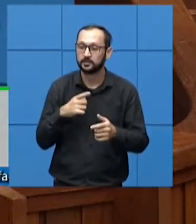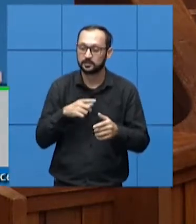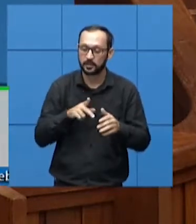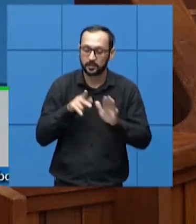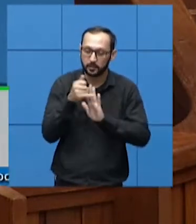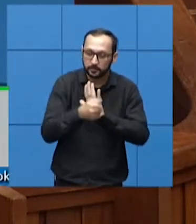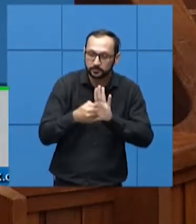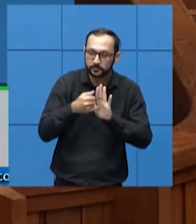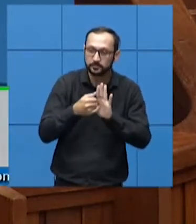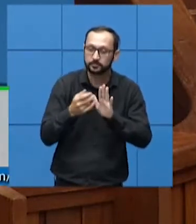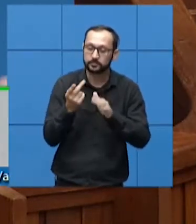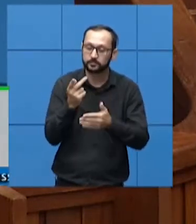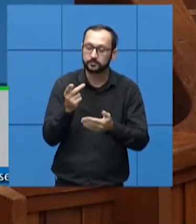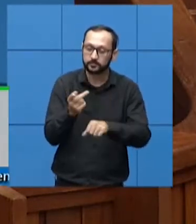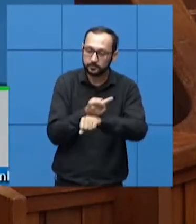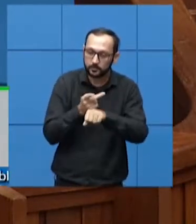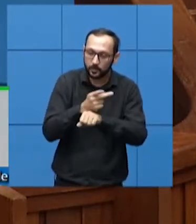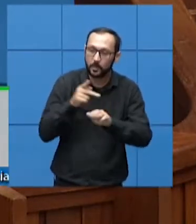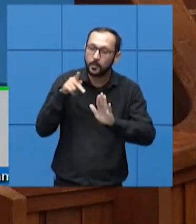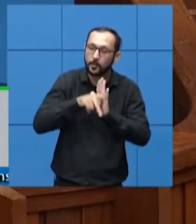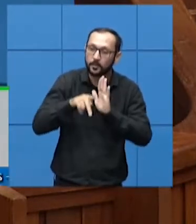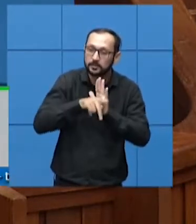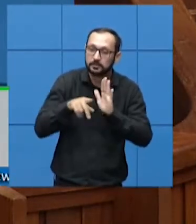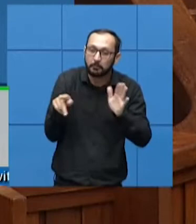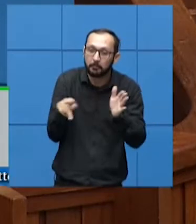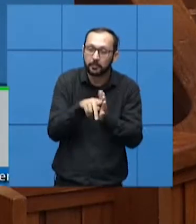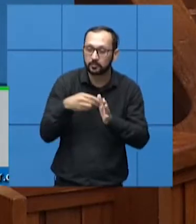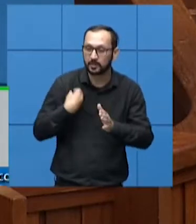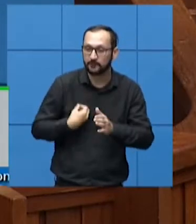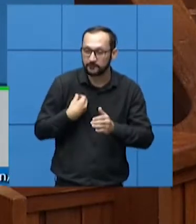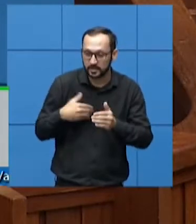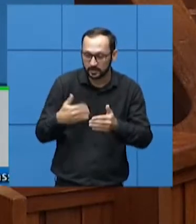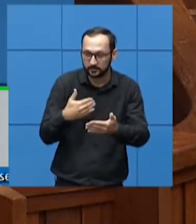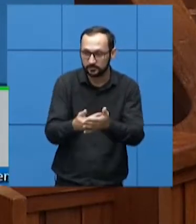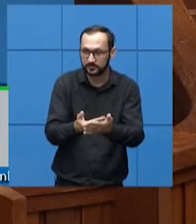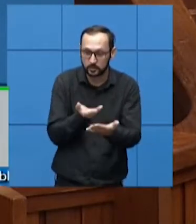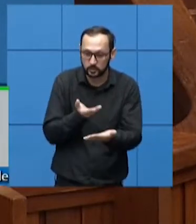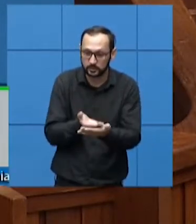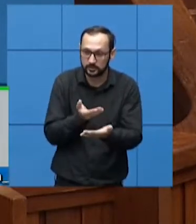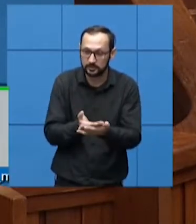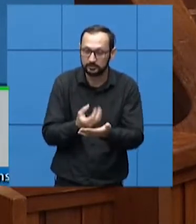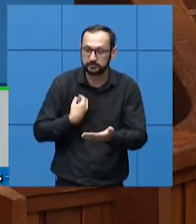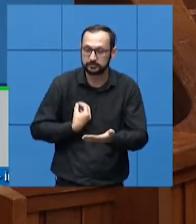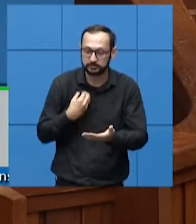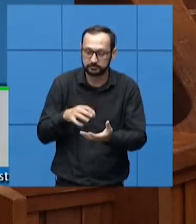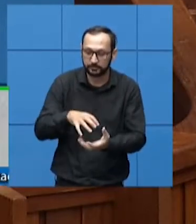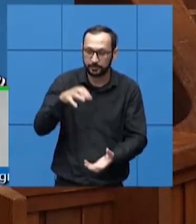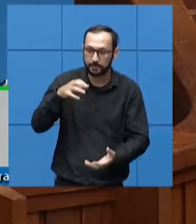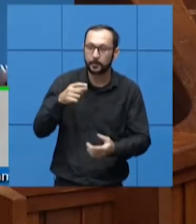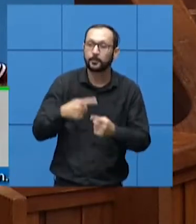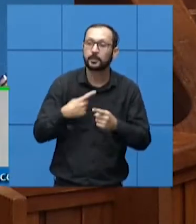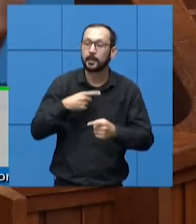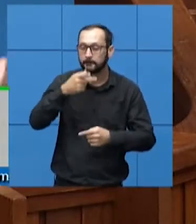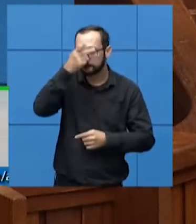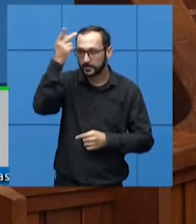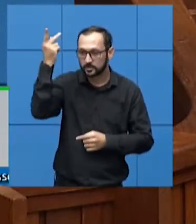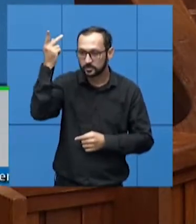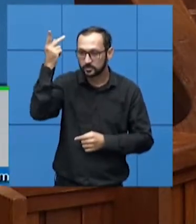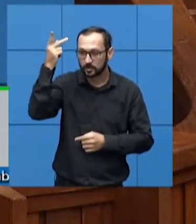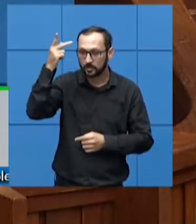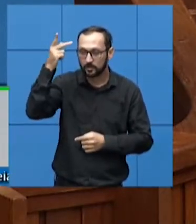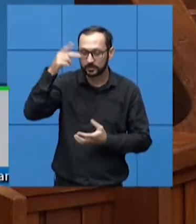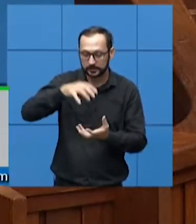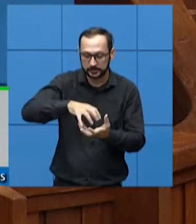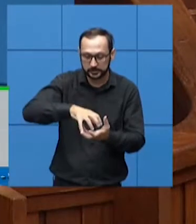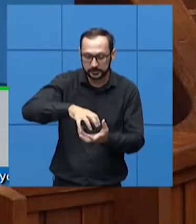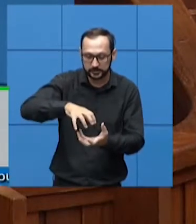programas e buscamos programas como a educação ao longo da vida, que está em estudo, para evitar que a pessoa com deficiência ela passe uma longa